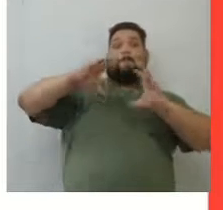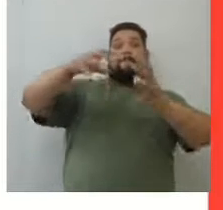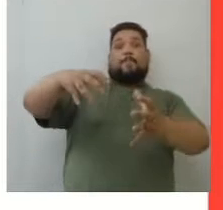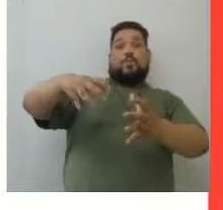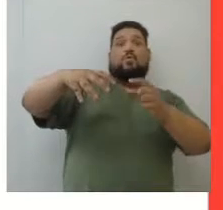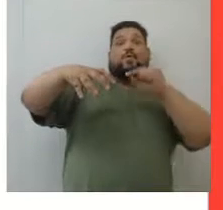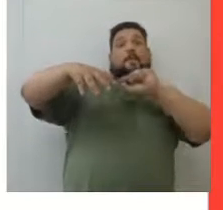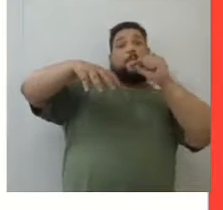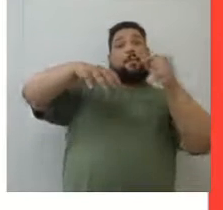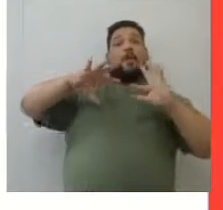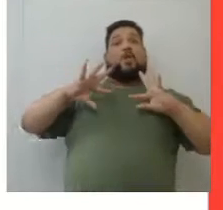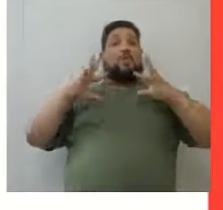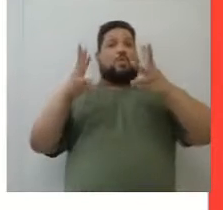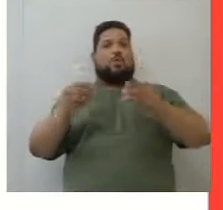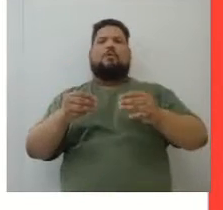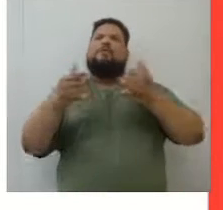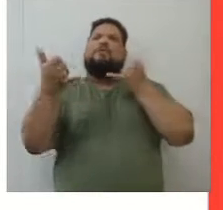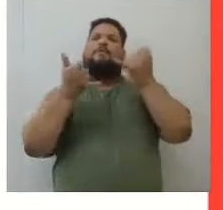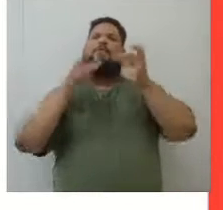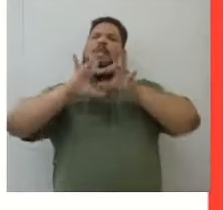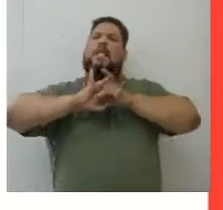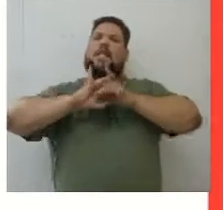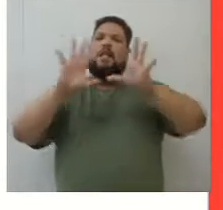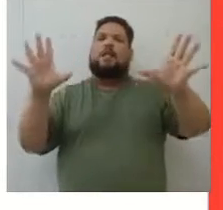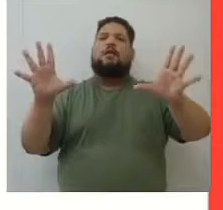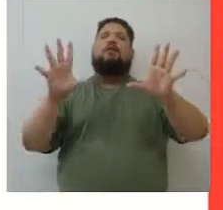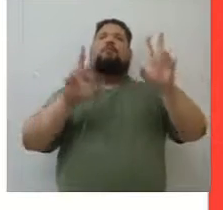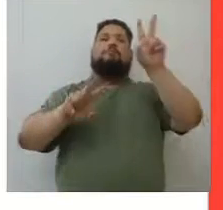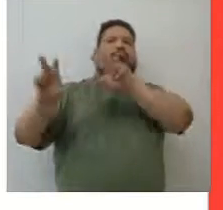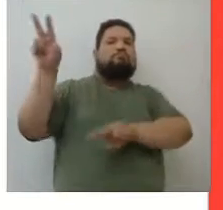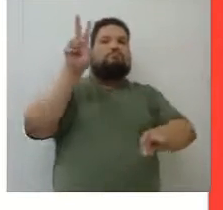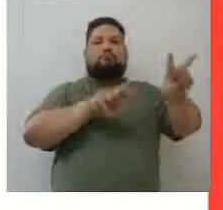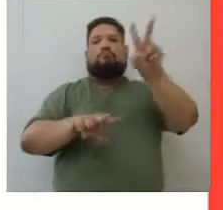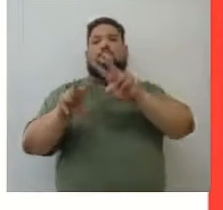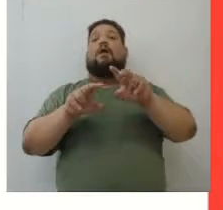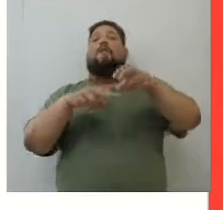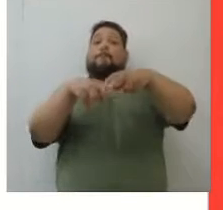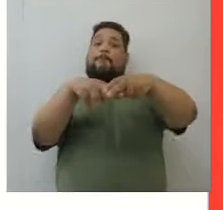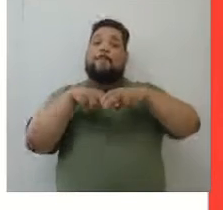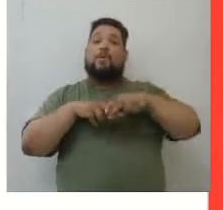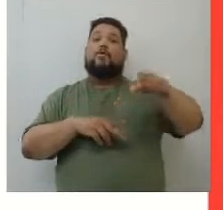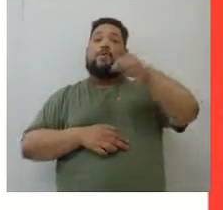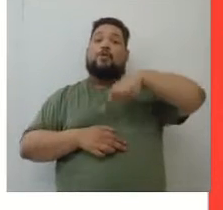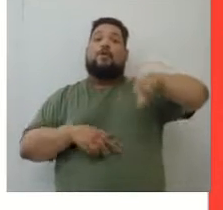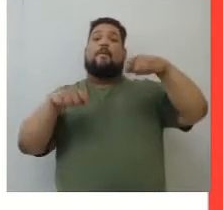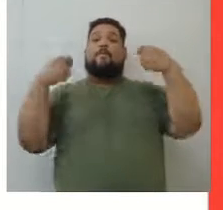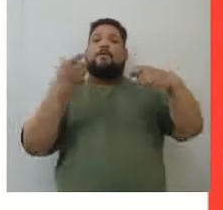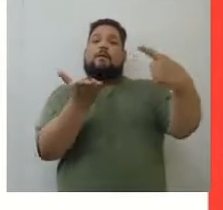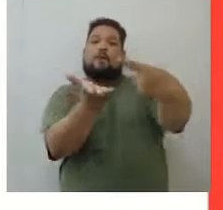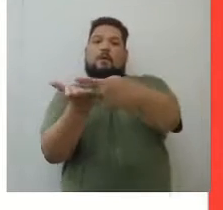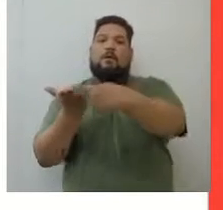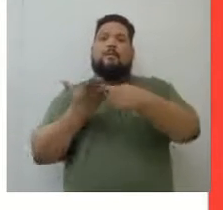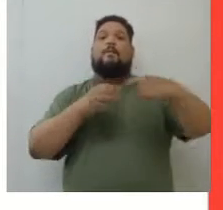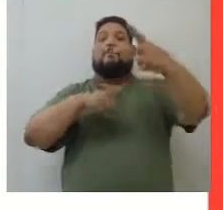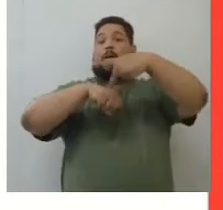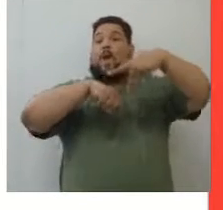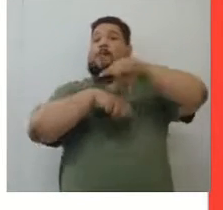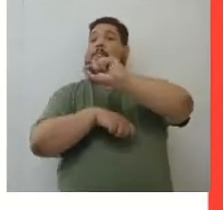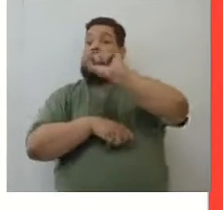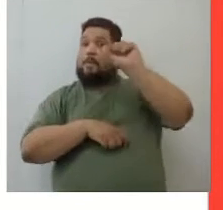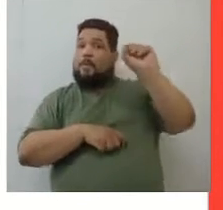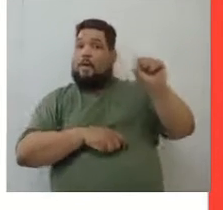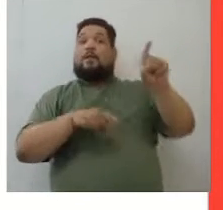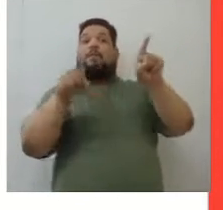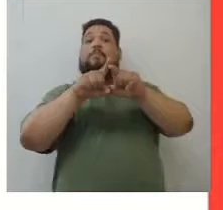São informações que vão ficar disponíveis para o mundo inteiro. Então, para isso, é preciso ter um acordo entre países, é preciso